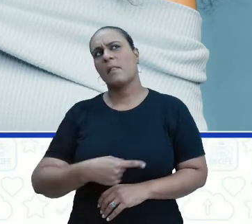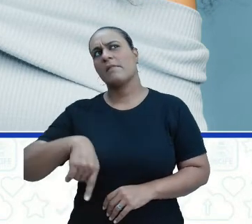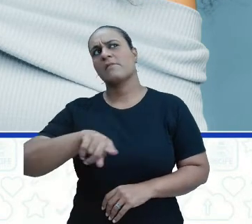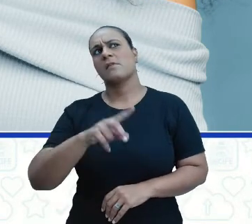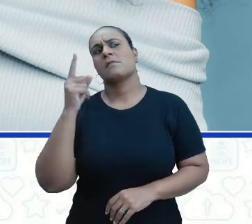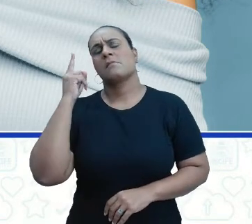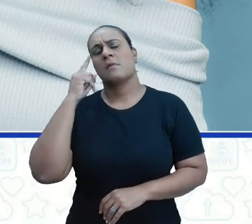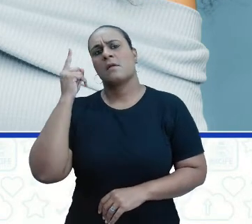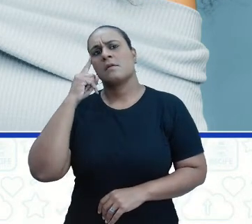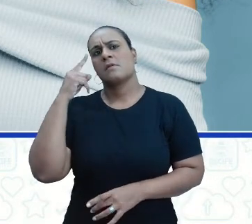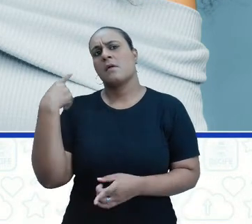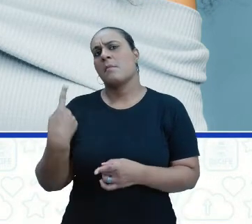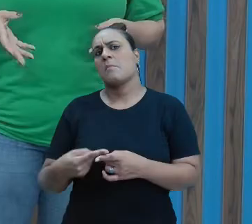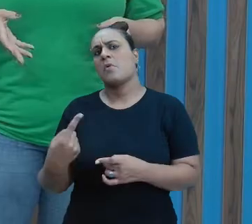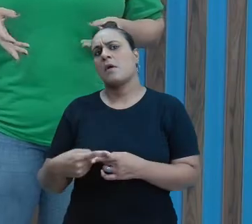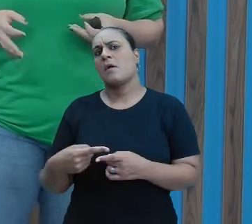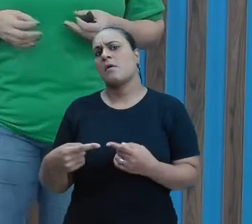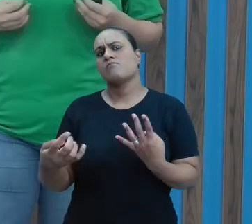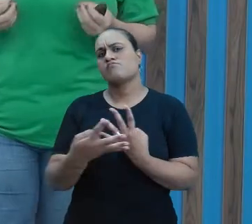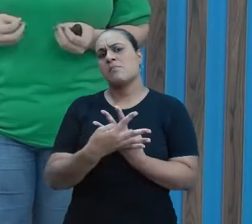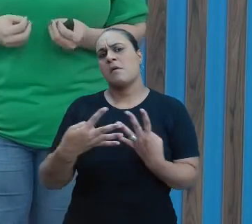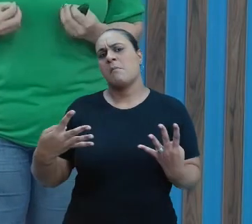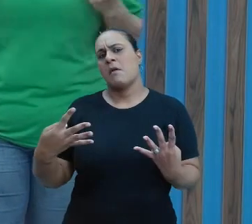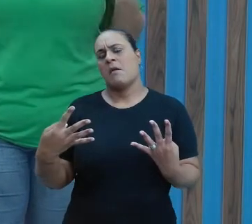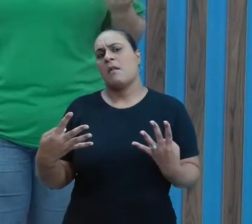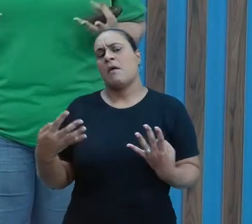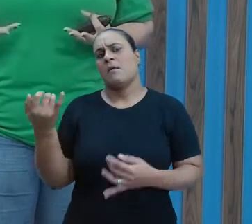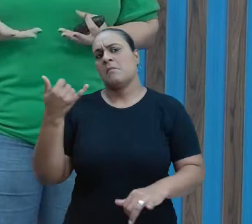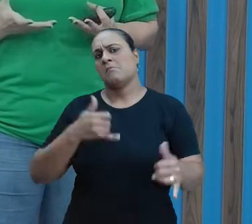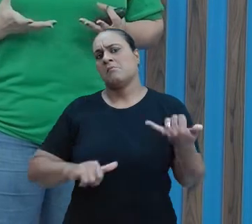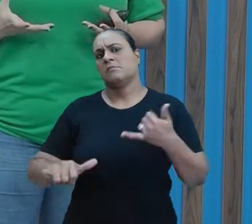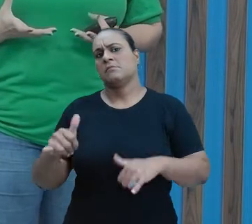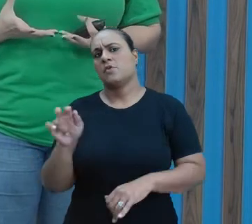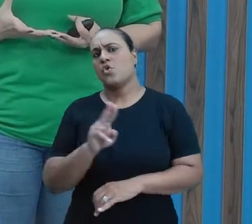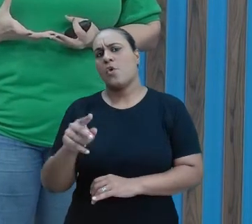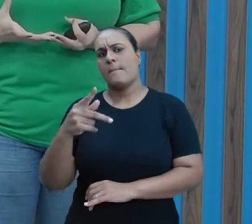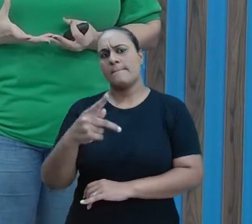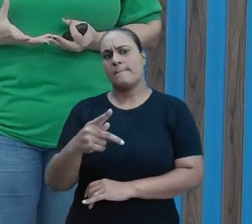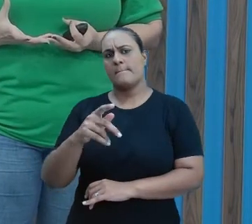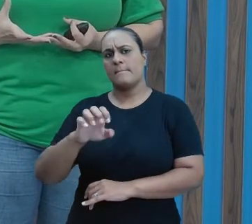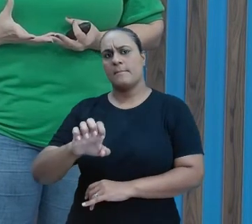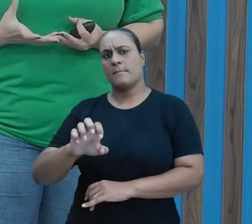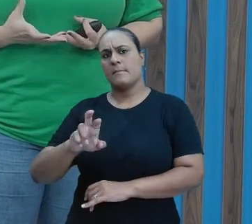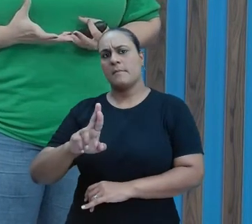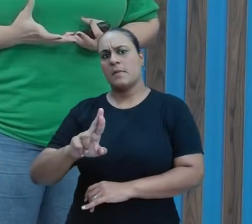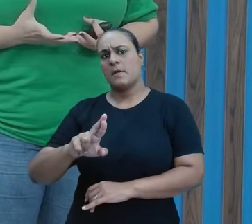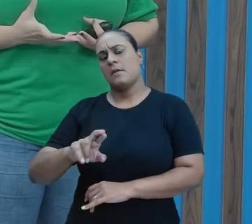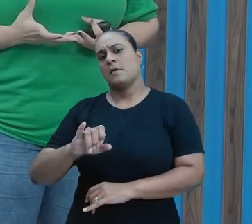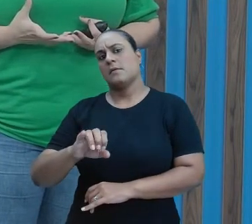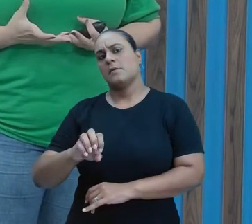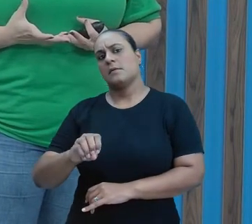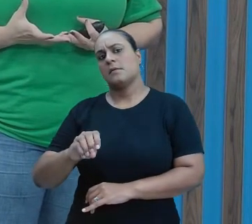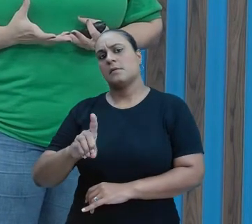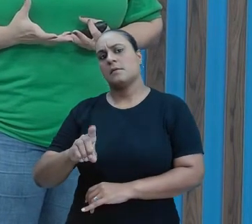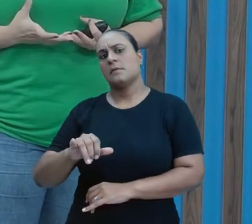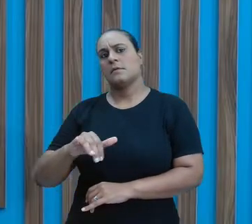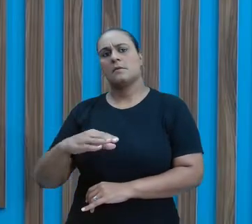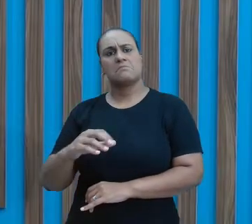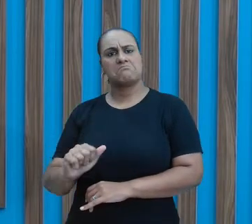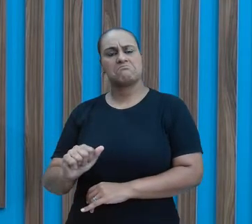que o nome da tabela é tabela periódica dos elementos? E aí, professora Isabel?